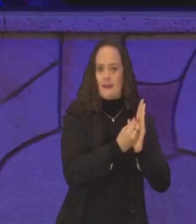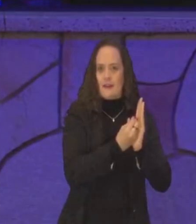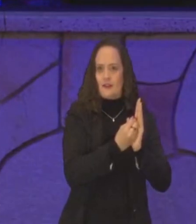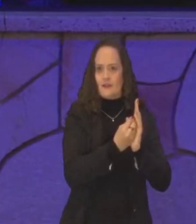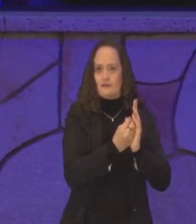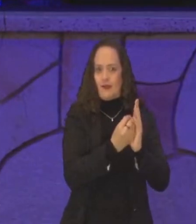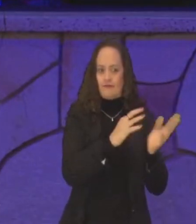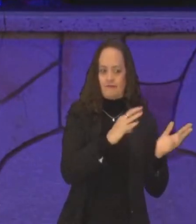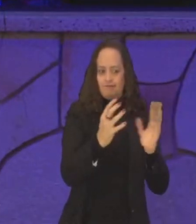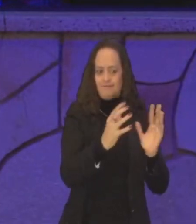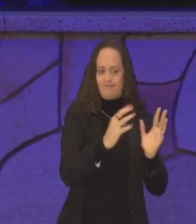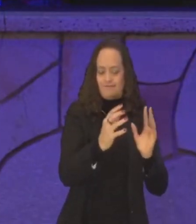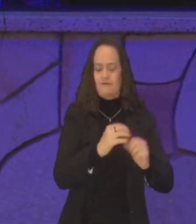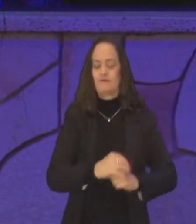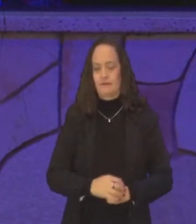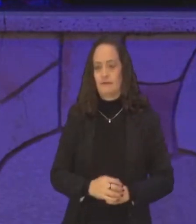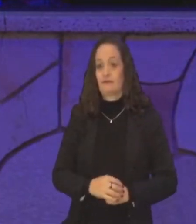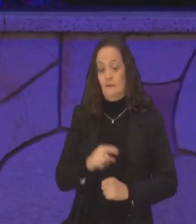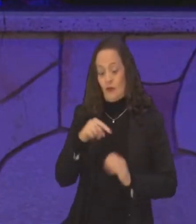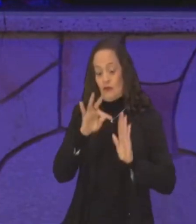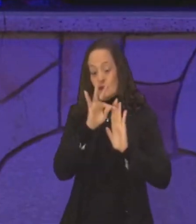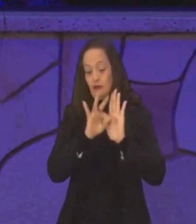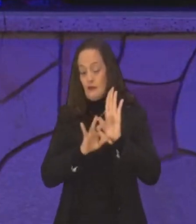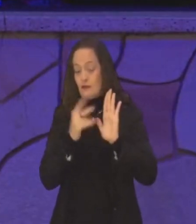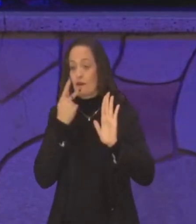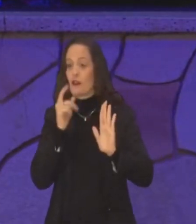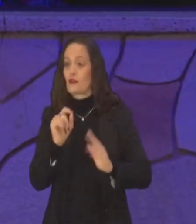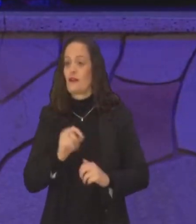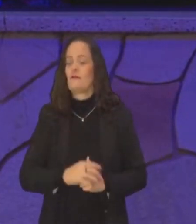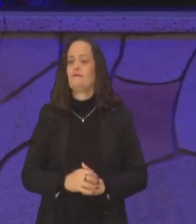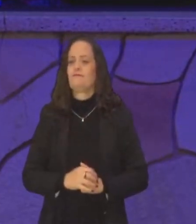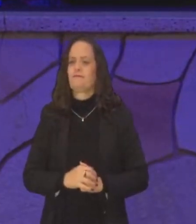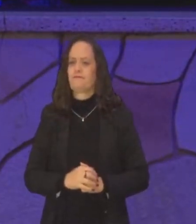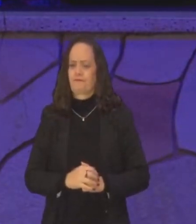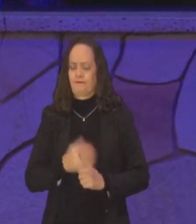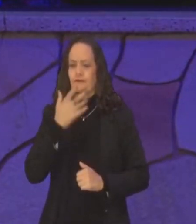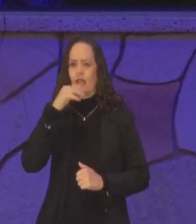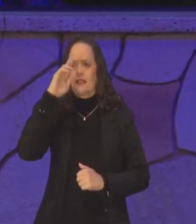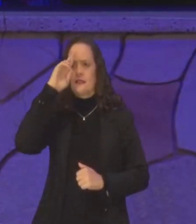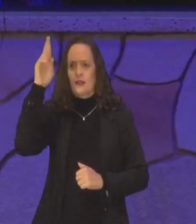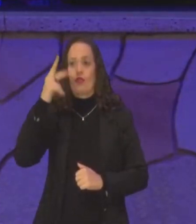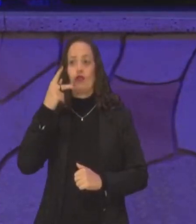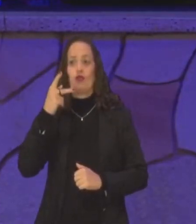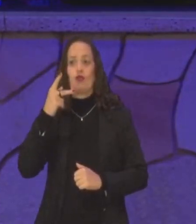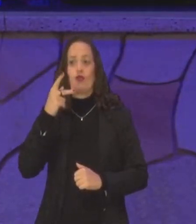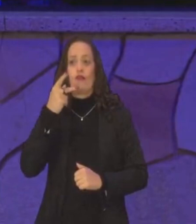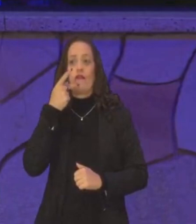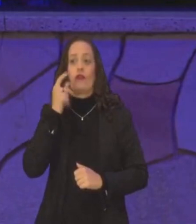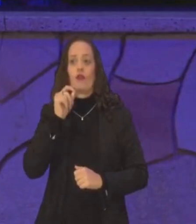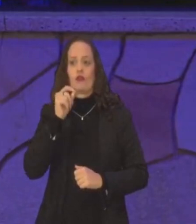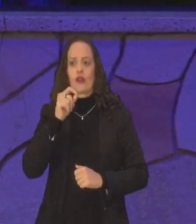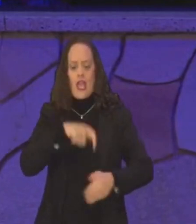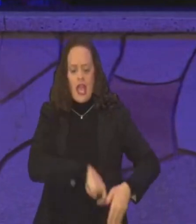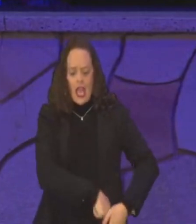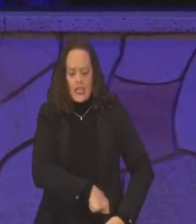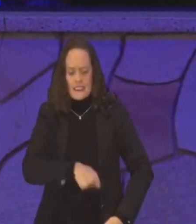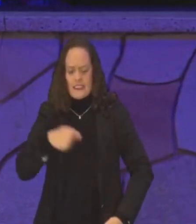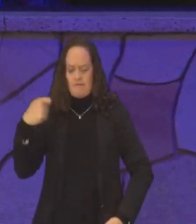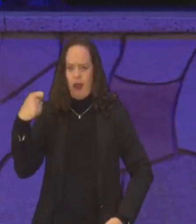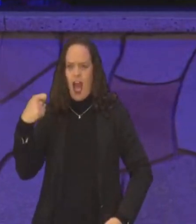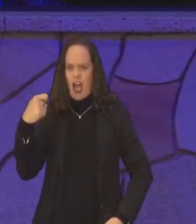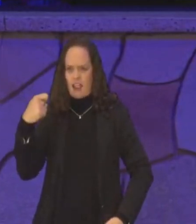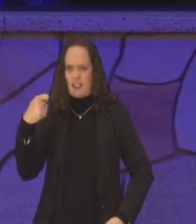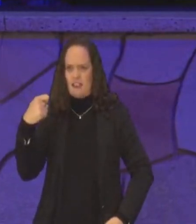Diz aqui o texto bíblico que o Senhor Jesus tem uma espada afiada de 2 gumes, a espada como símbolo